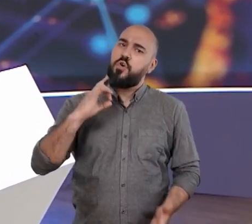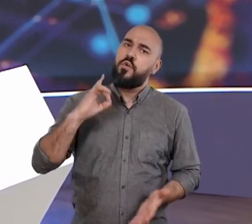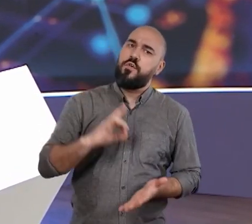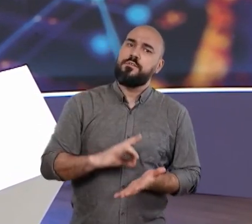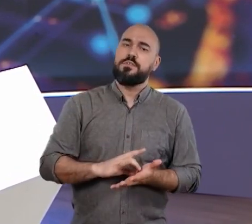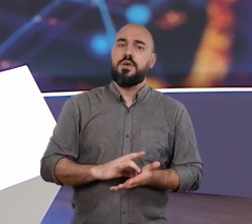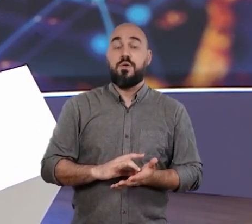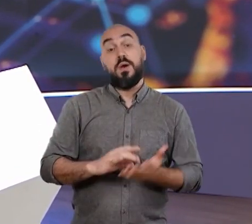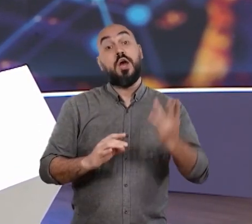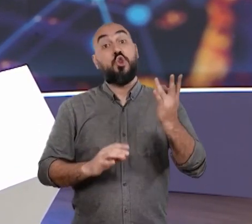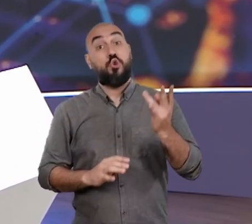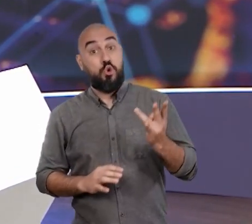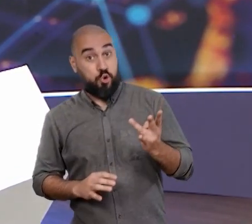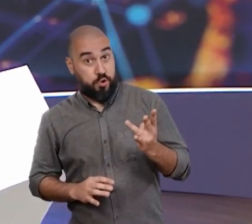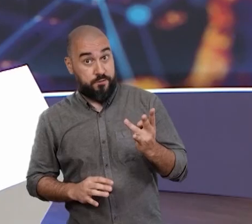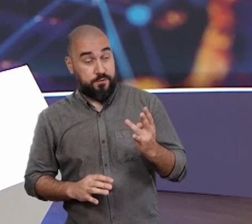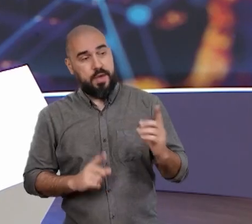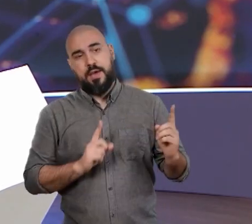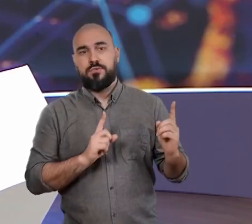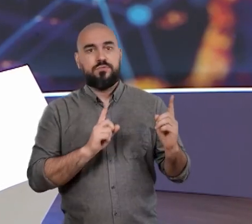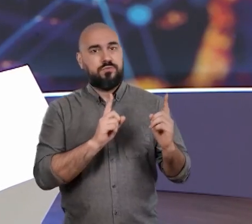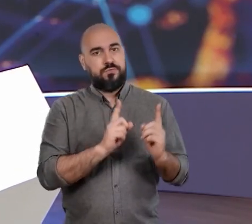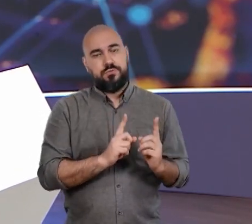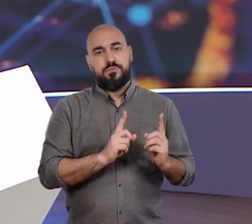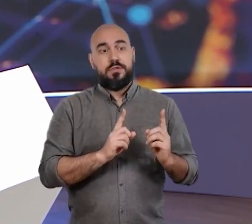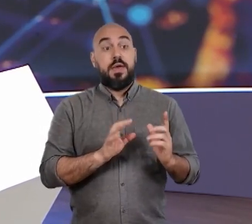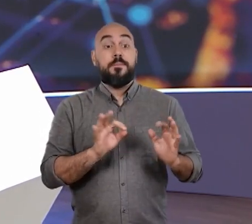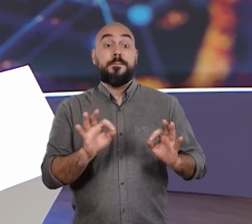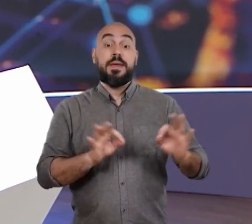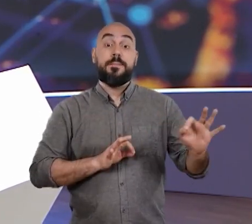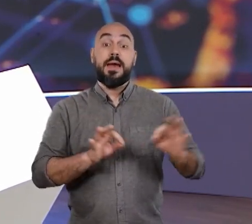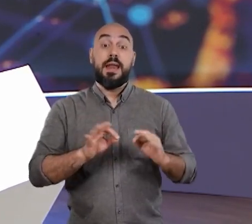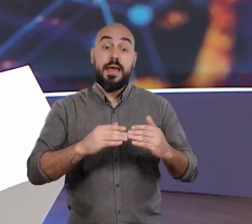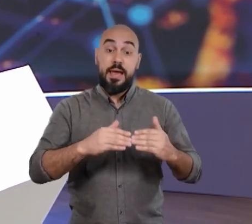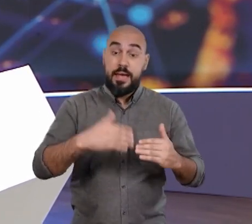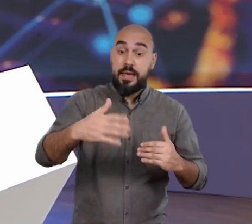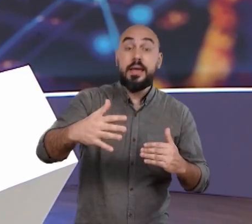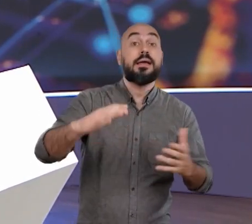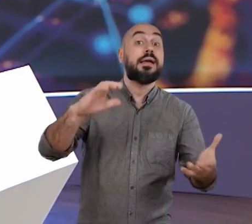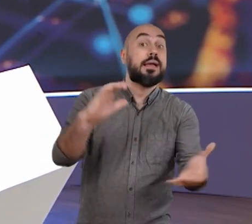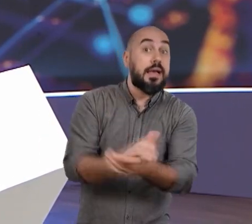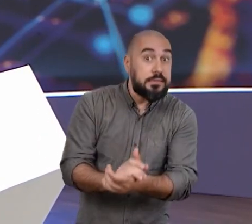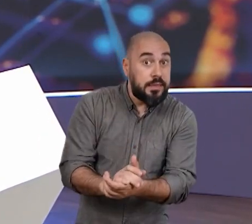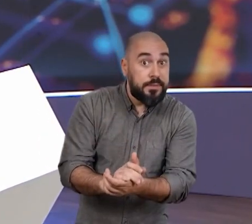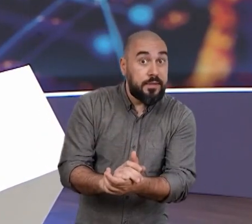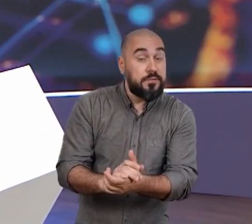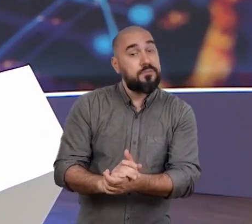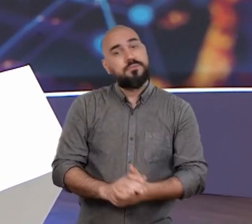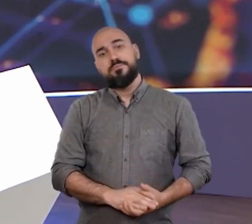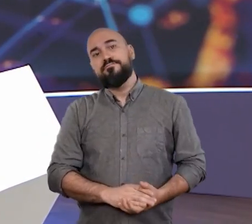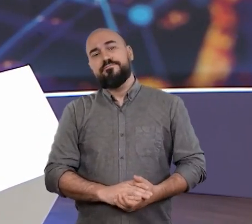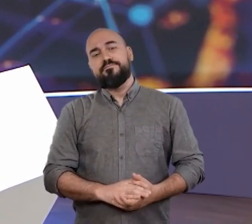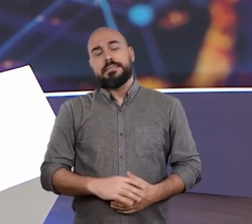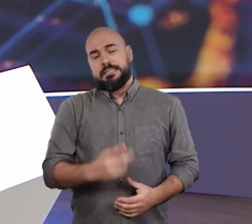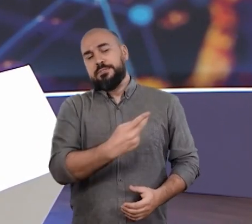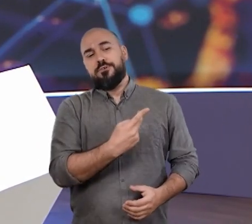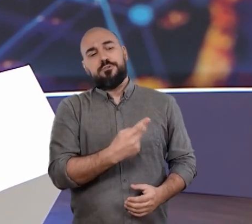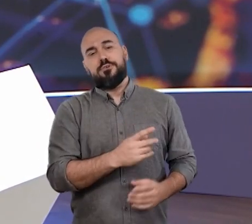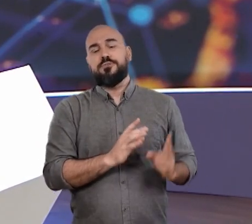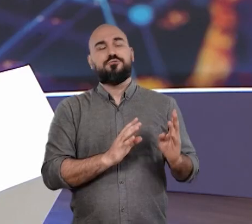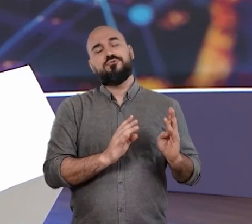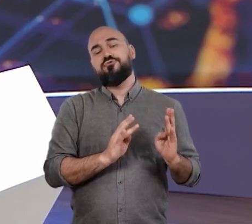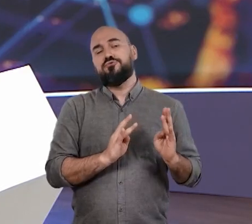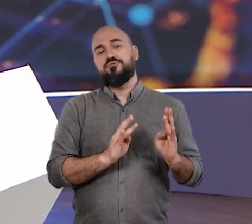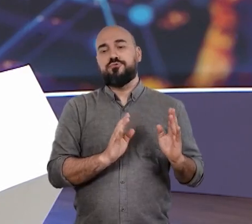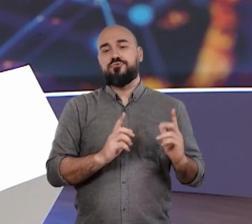veio o noivado. E o noivado significa preparação para o casamento. Até então que nós nos